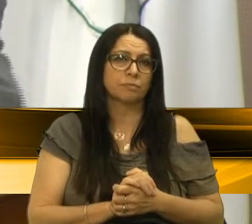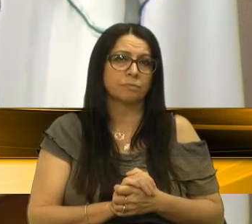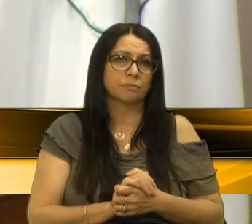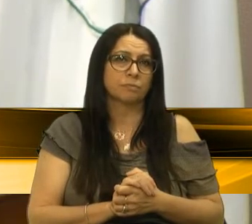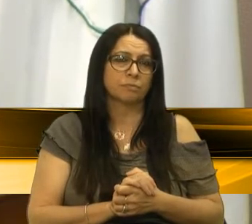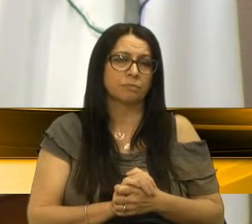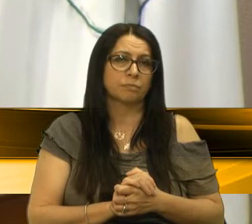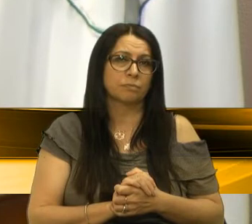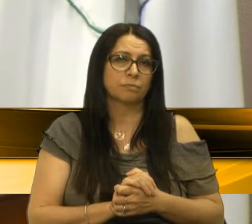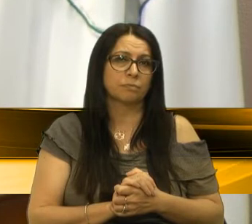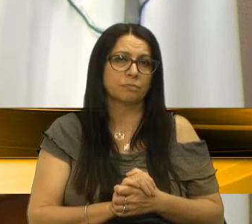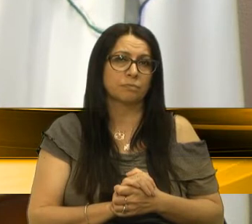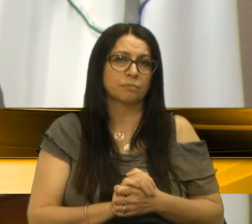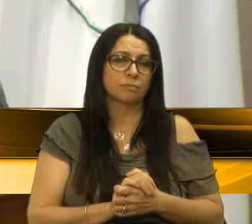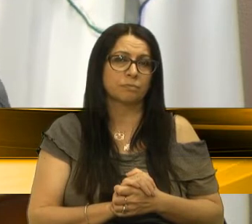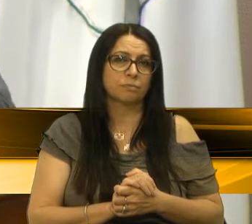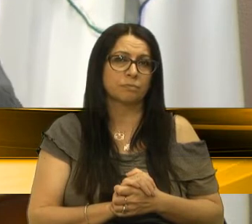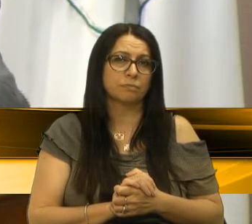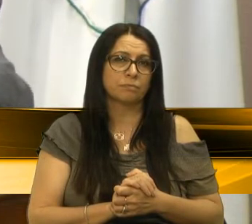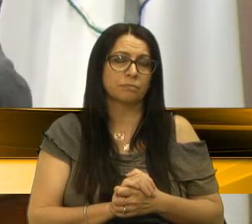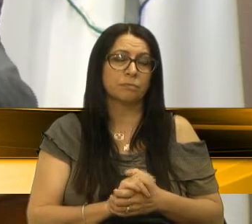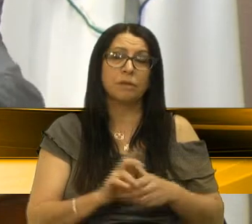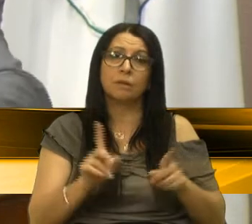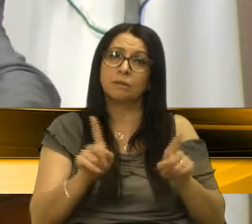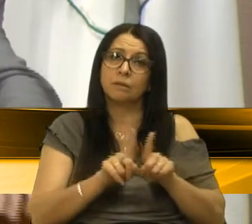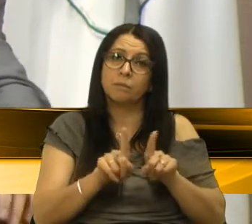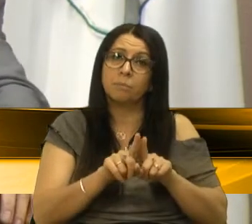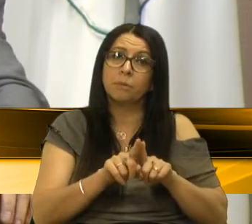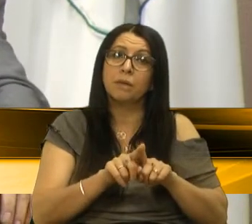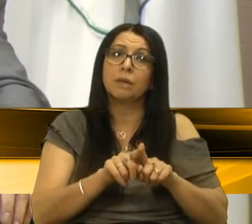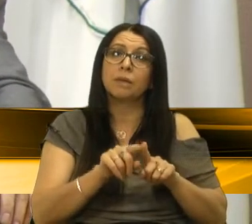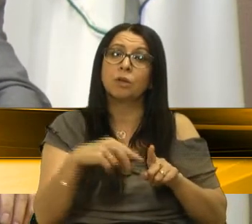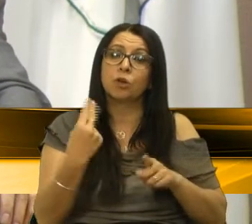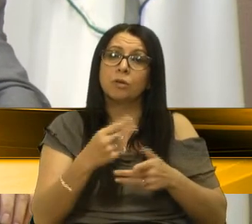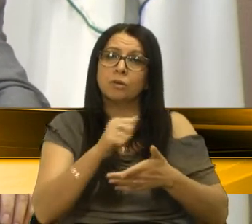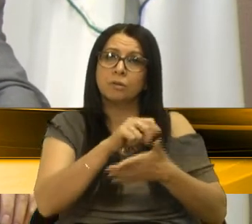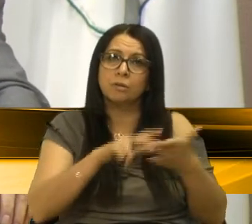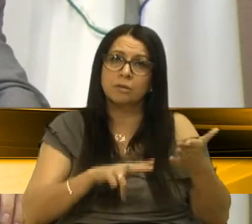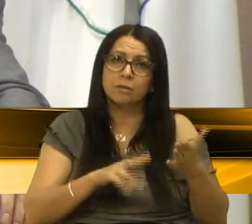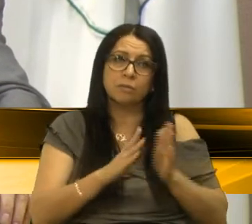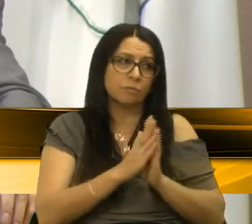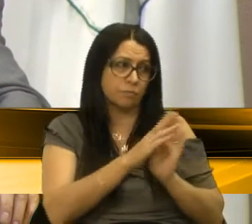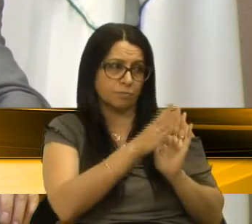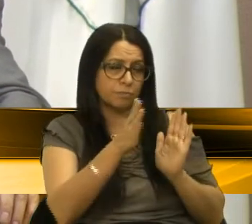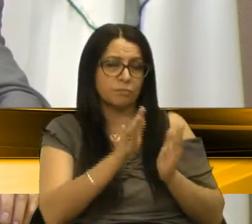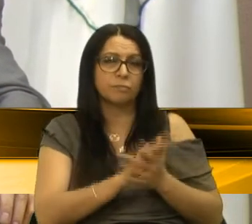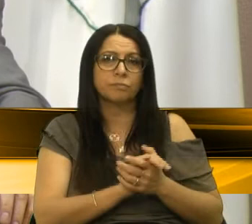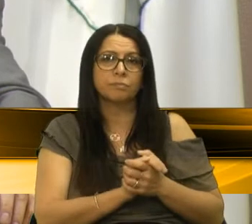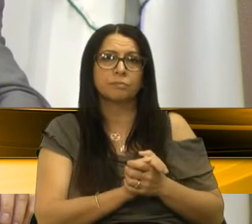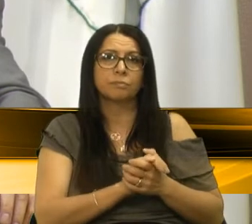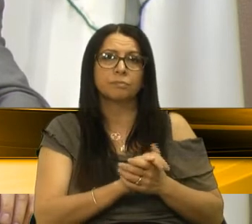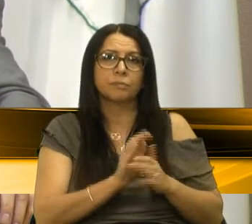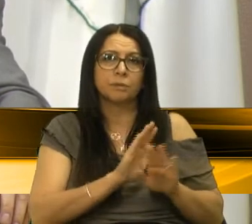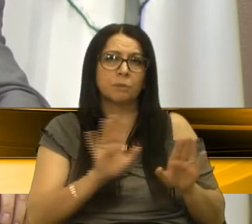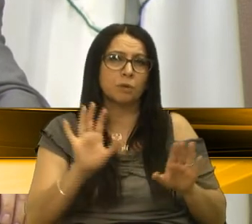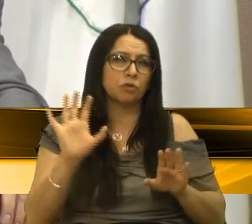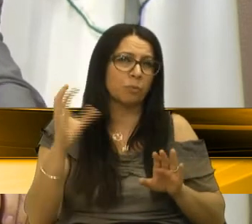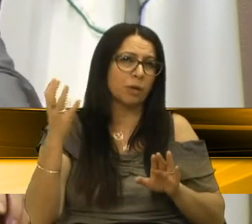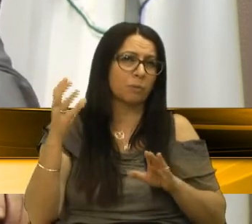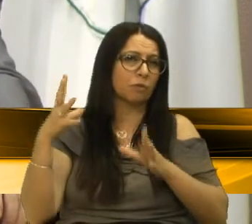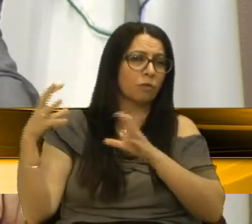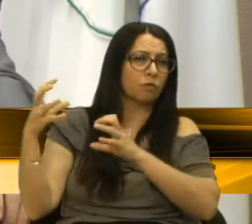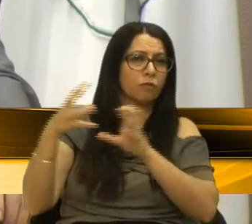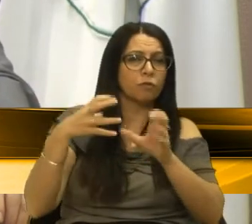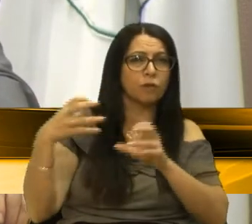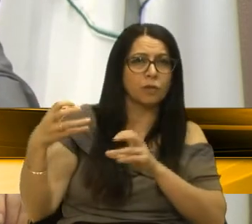Bem, também estamos analisando, por favor, pessoal, para acabar com o clima de conflito entre os